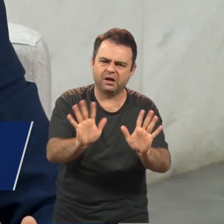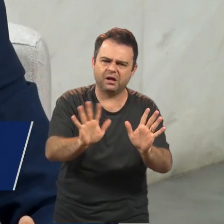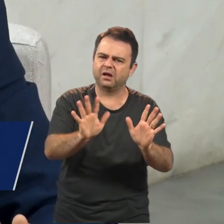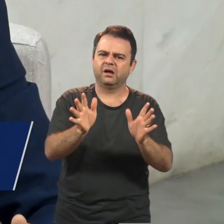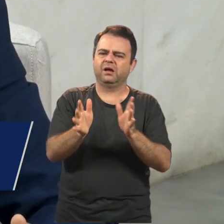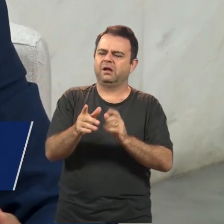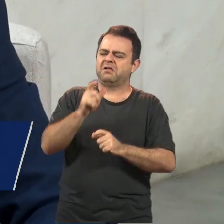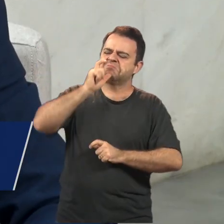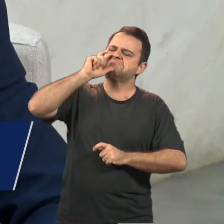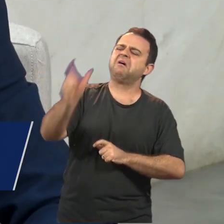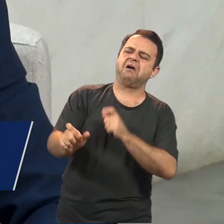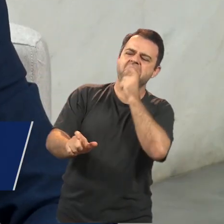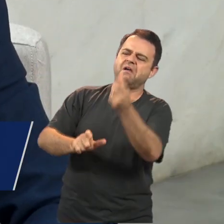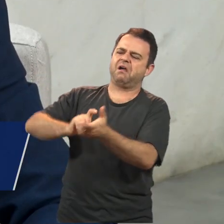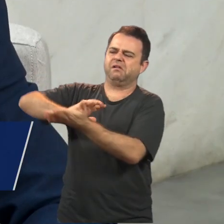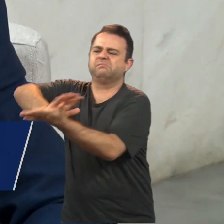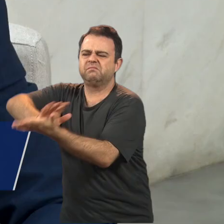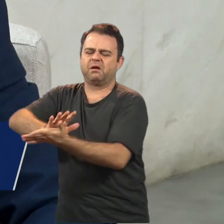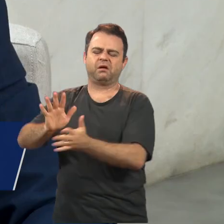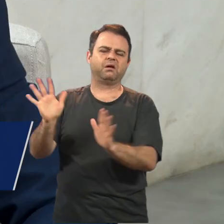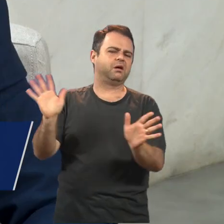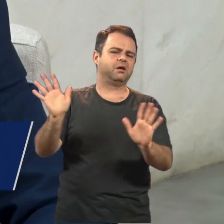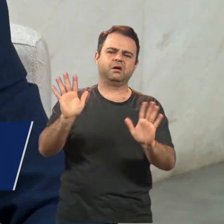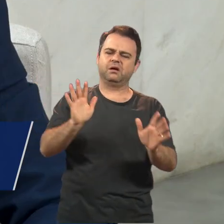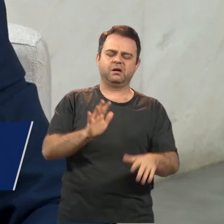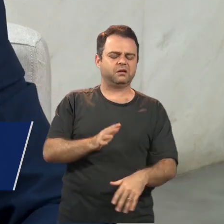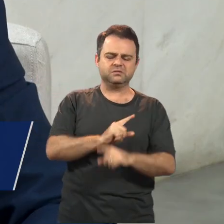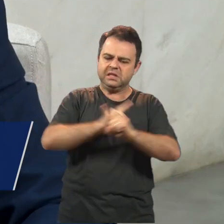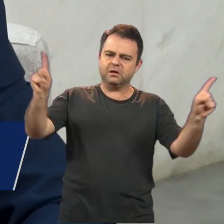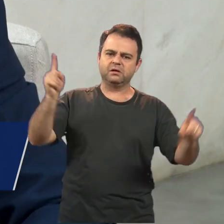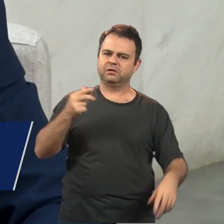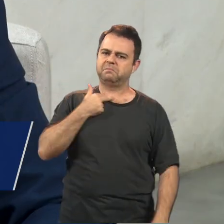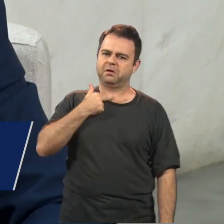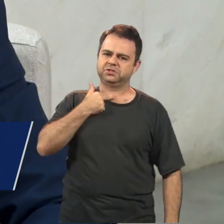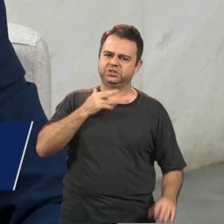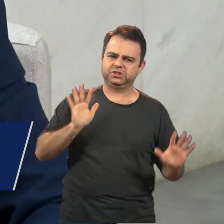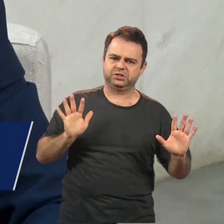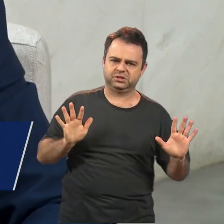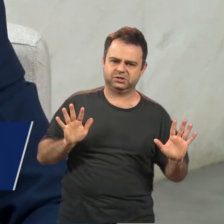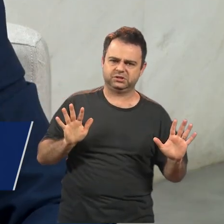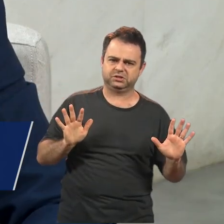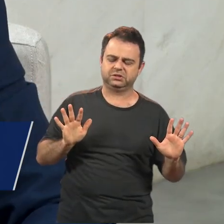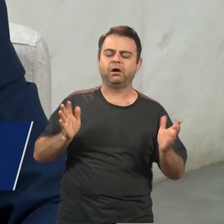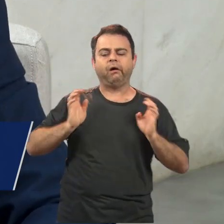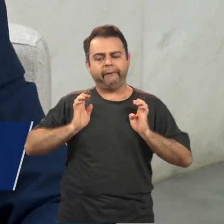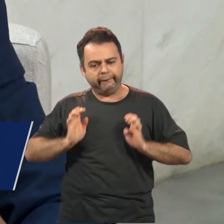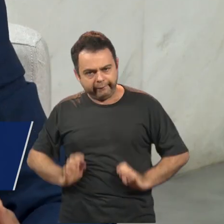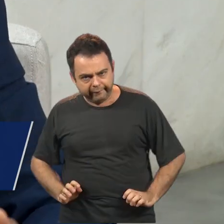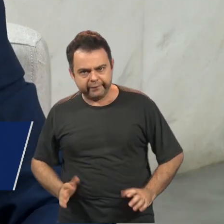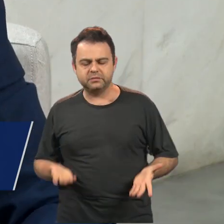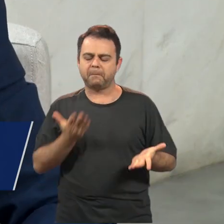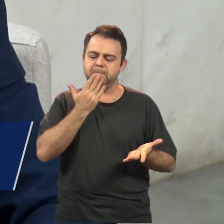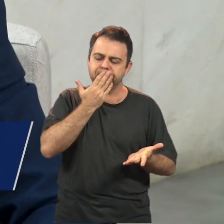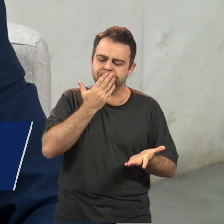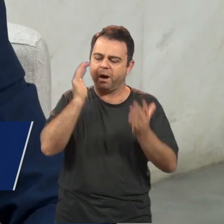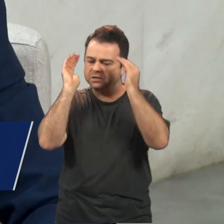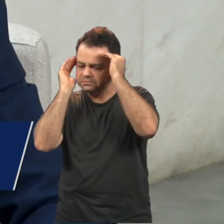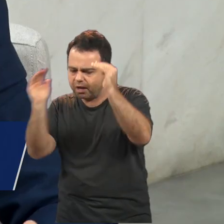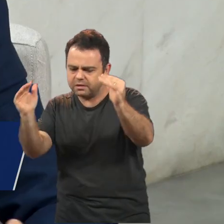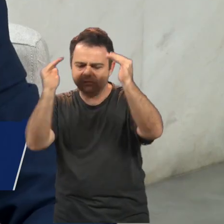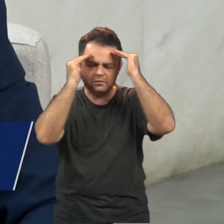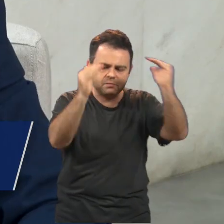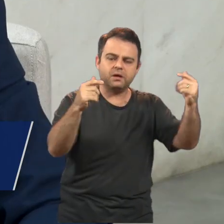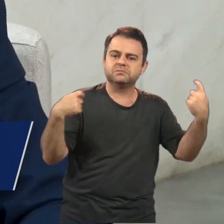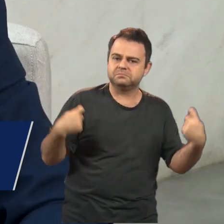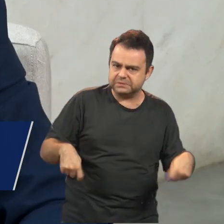jamais. Então, é importante que mantenha-se a ética, o respeito, como eu disse, né, que possamos nos tornar um exemplo para a